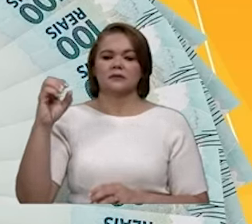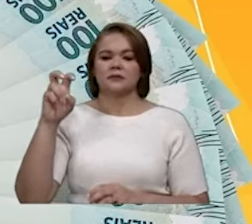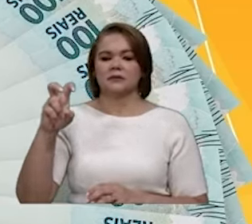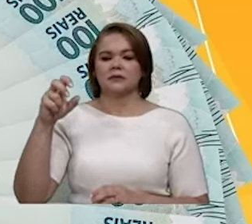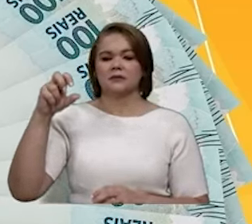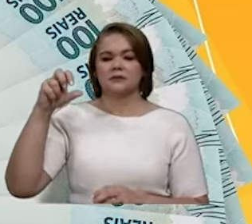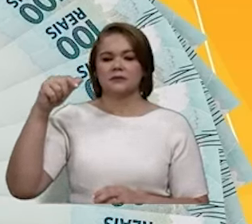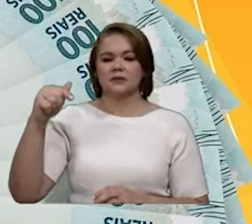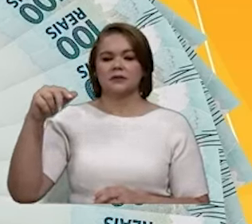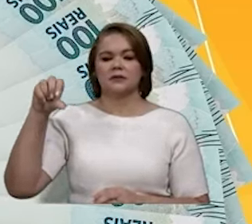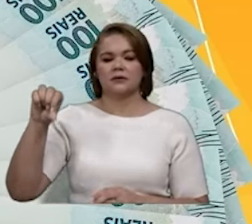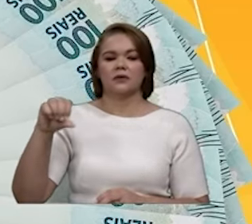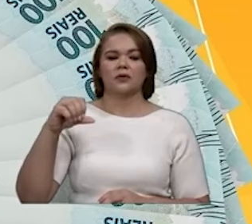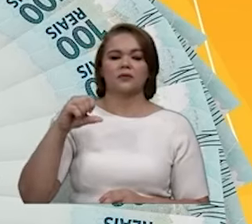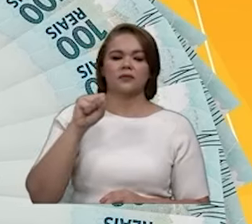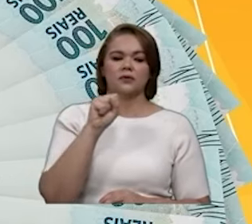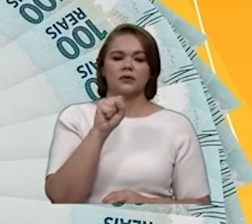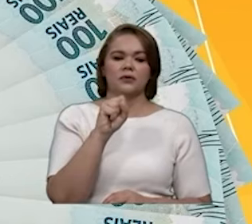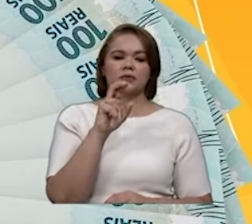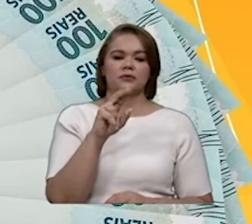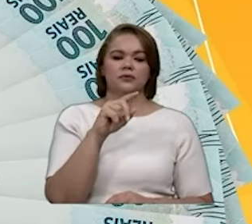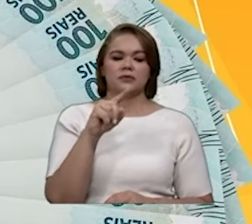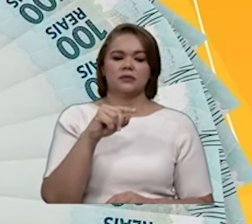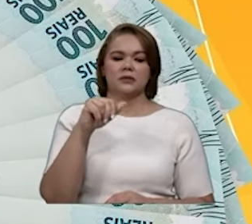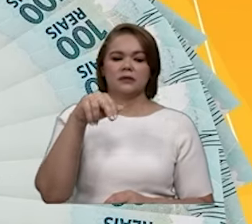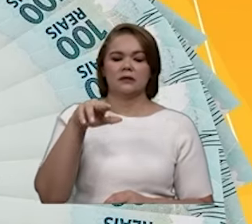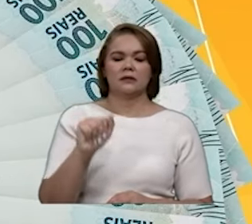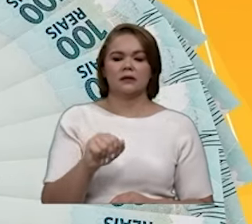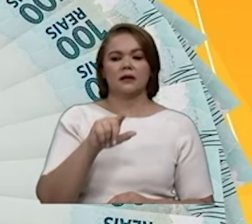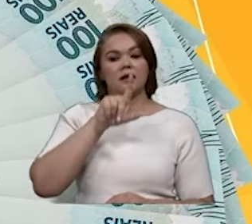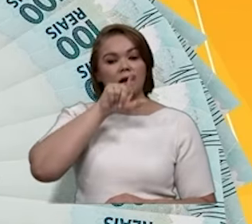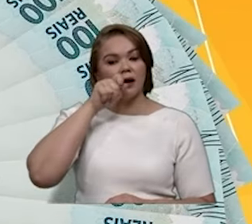0070-0579, Suzana no Ponto Novo, regional Aracaju,